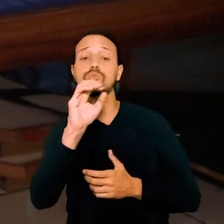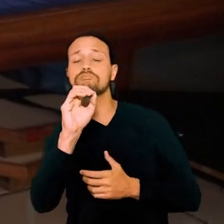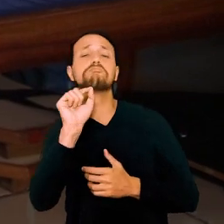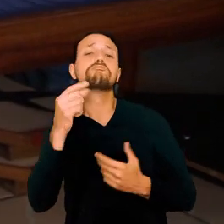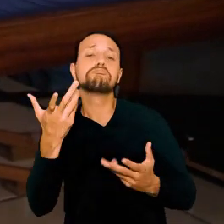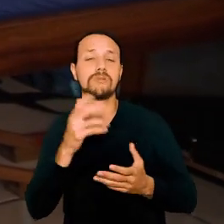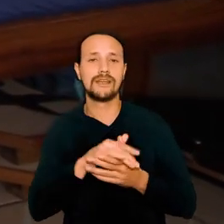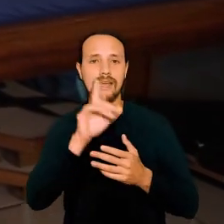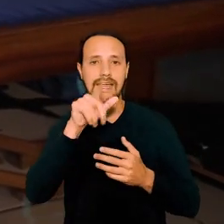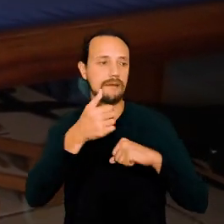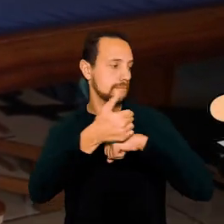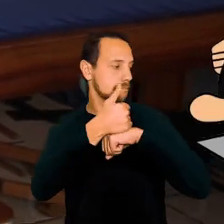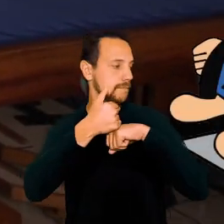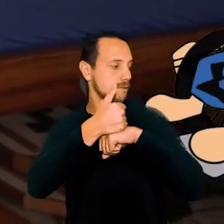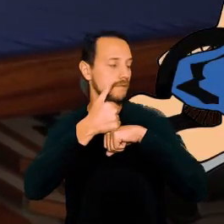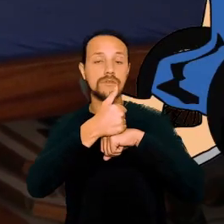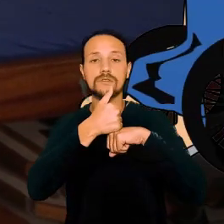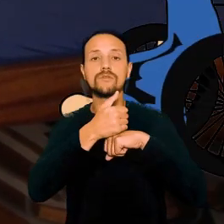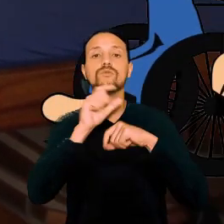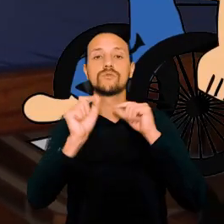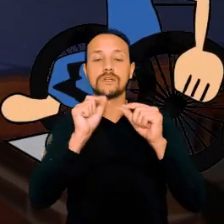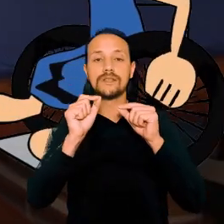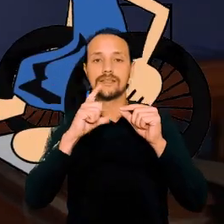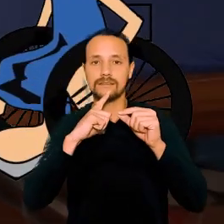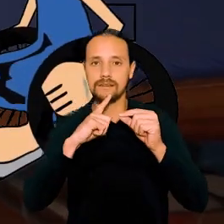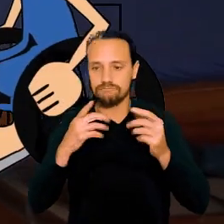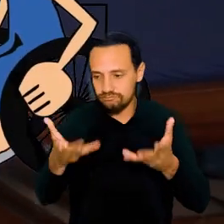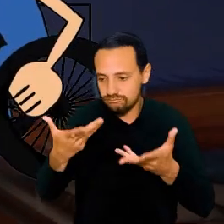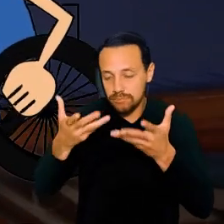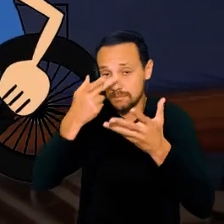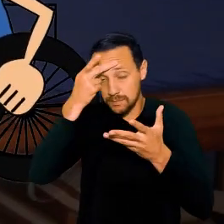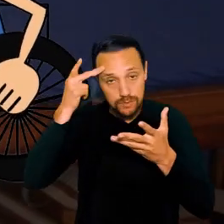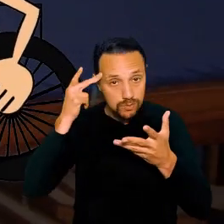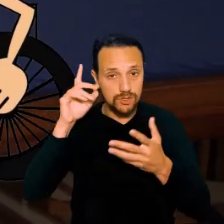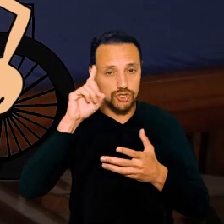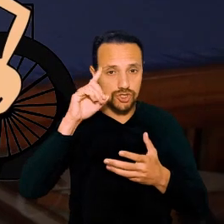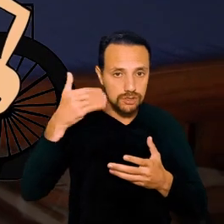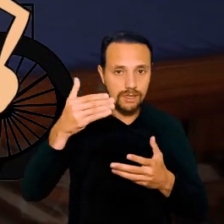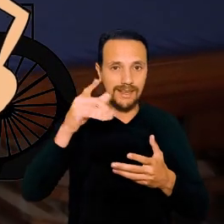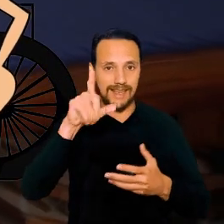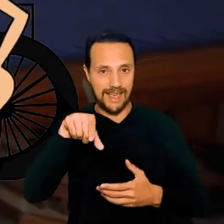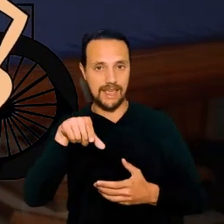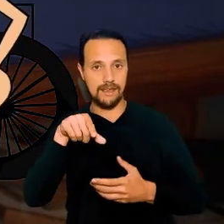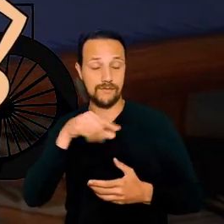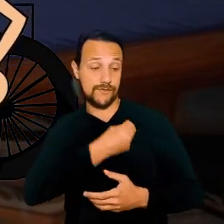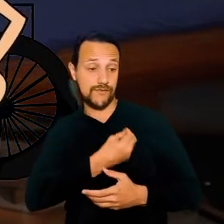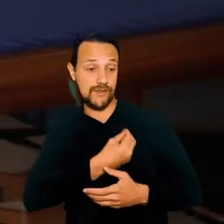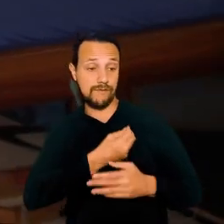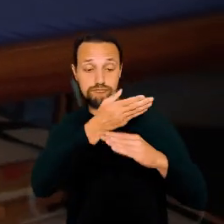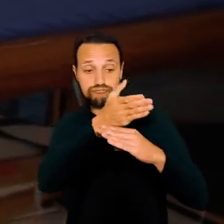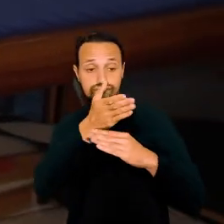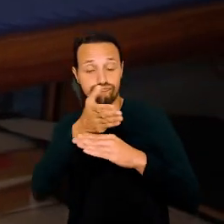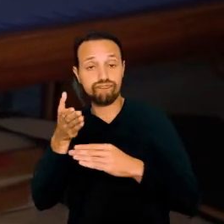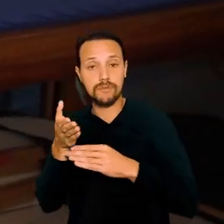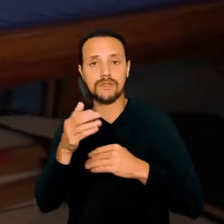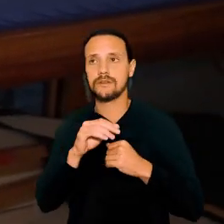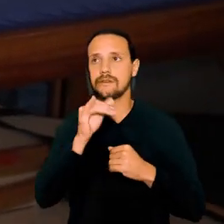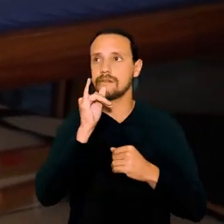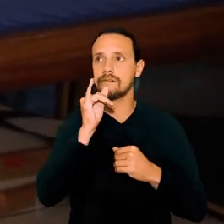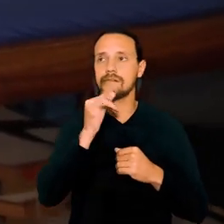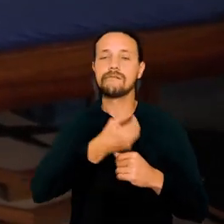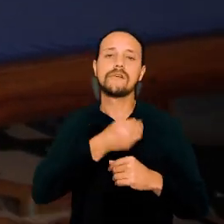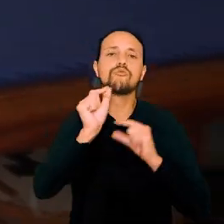tem, né? Então, é um centro de convivência muito gostoso, muito legal, uma energia muito boa. Ter vindo para a DFIP foi um